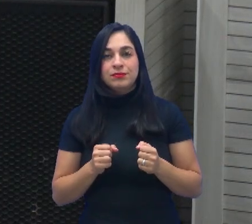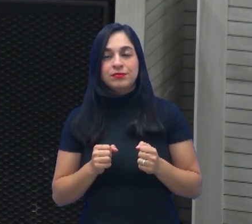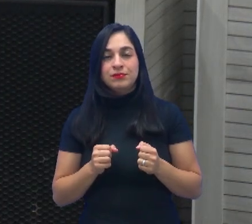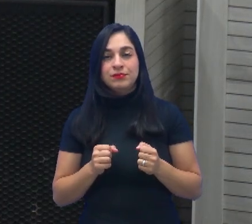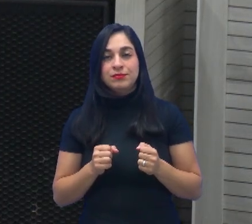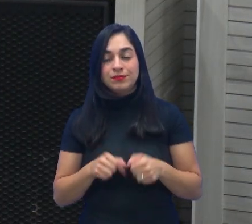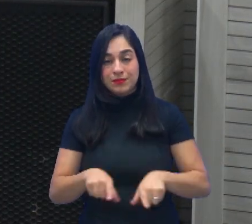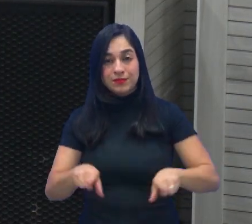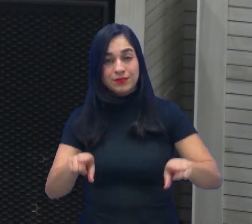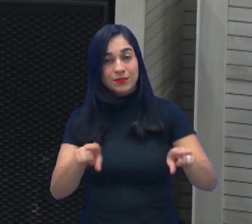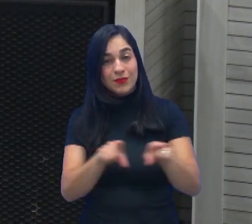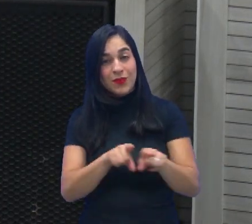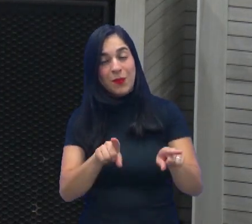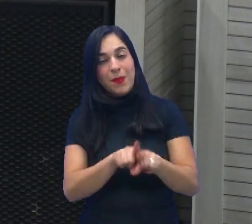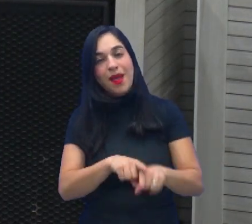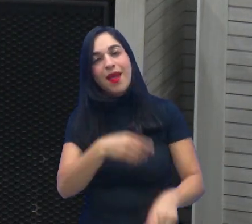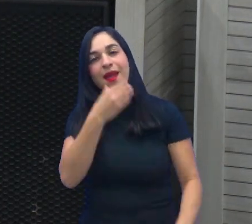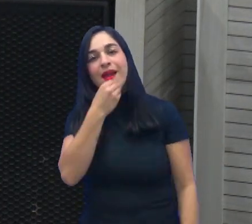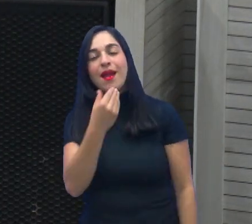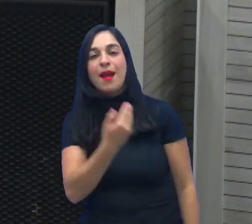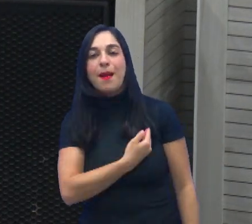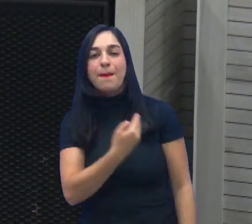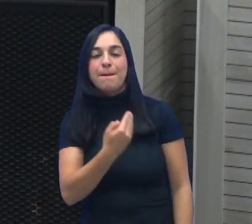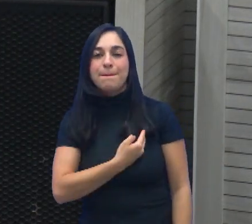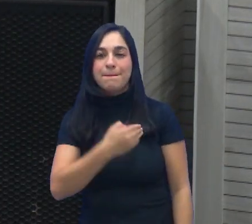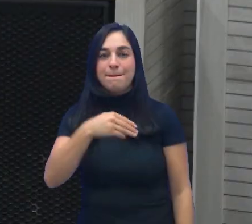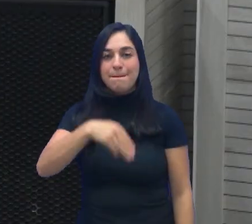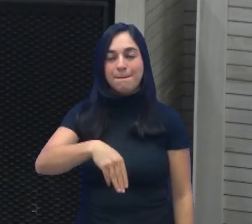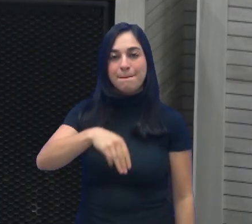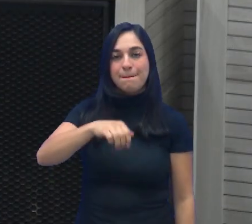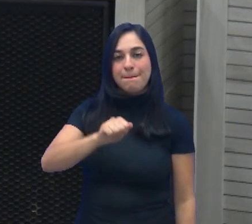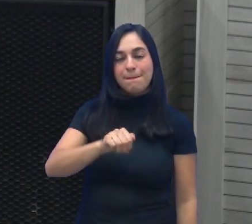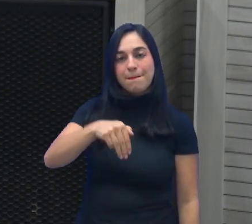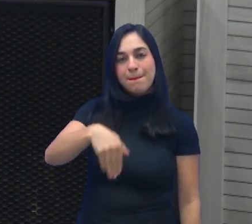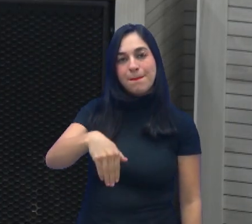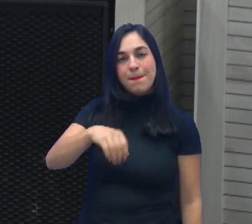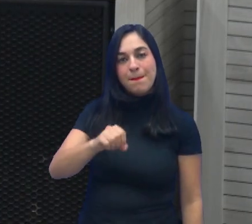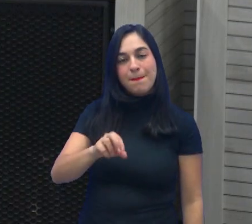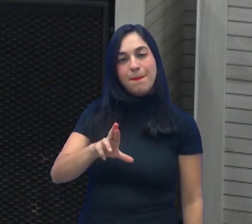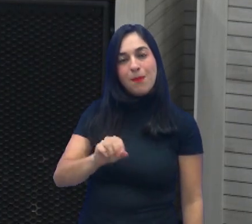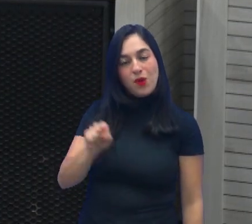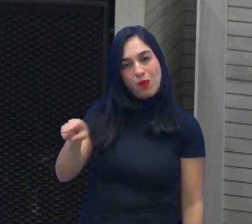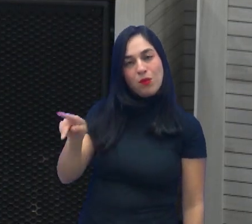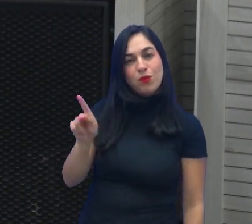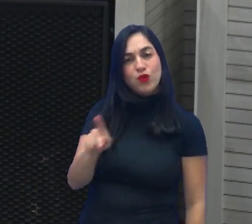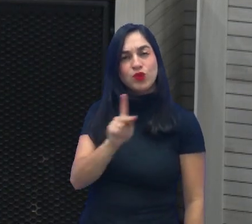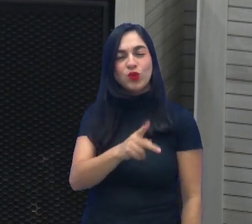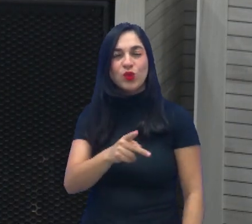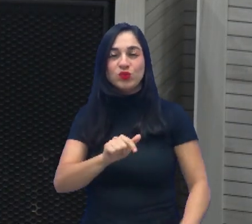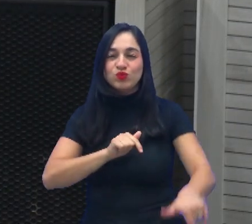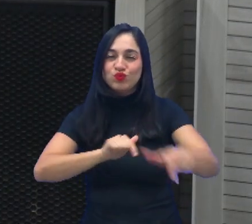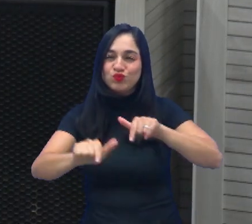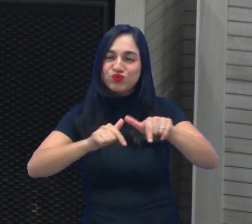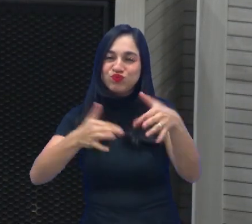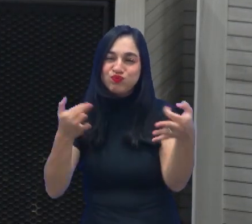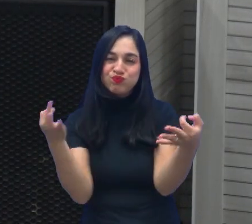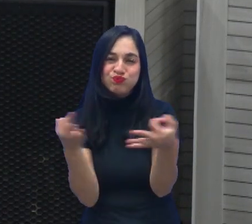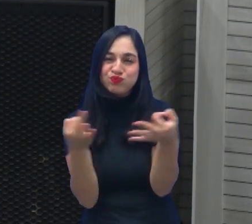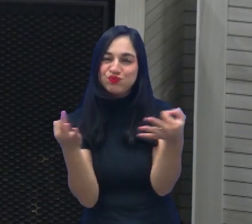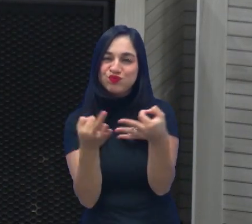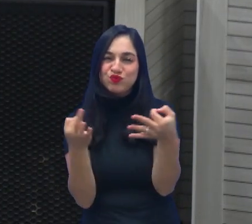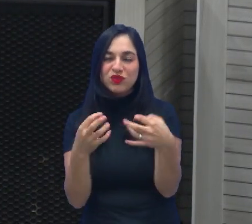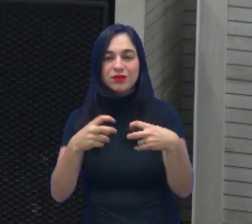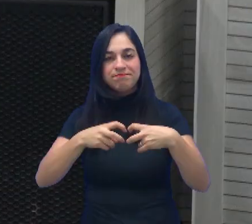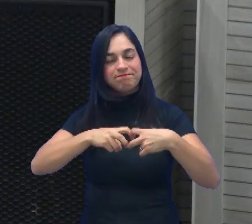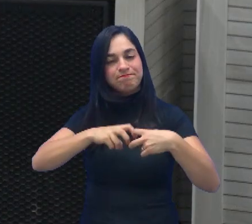cumprimentar o nosso grande amigo, mestre Mamoro, que o mestre Mamoro tem um trabalho excepcional no jiu-jitsu,